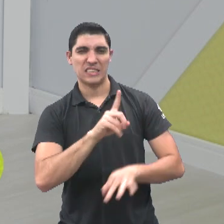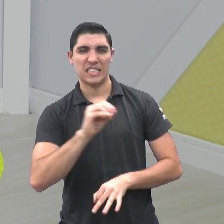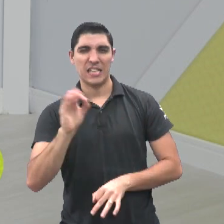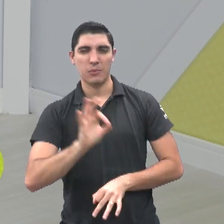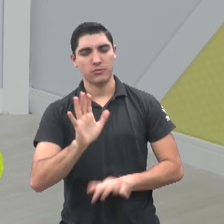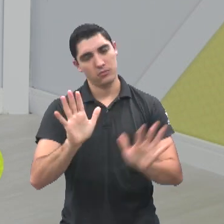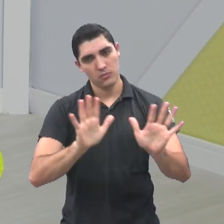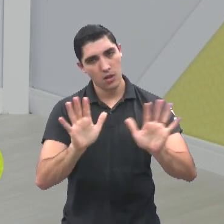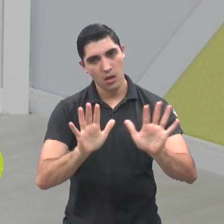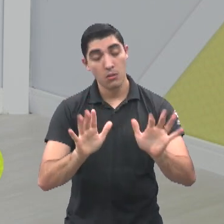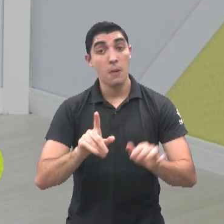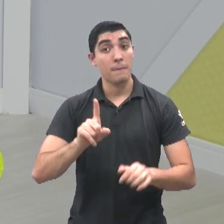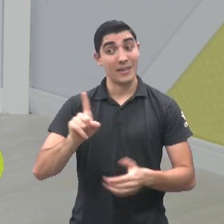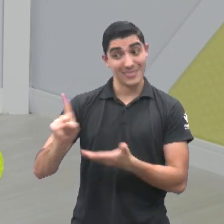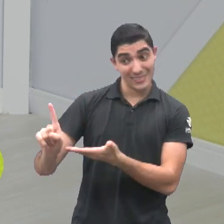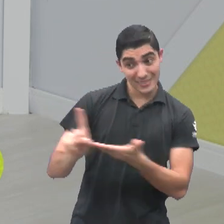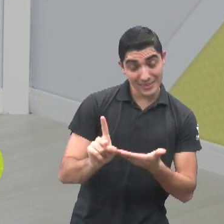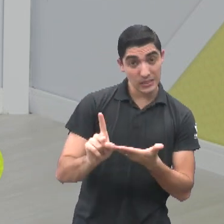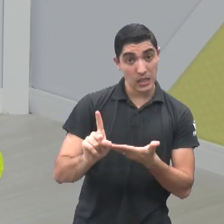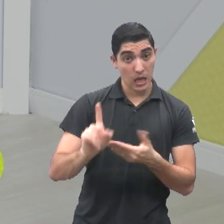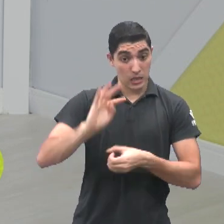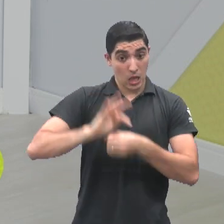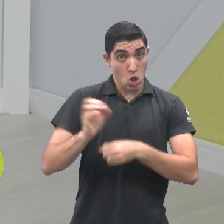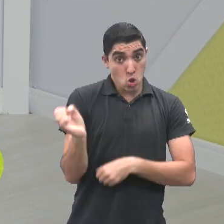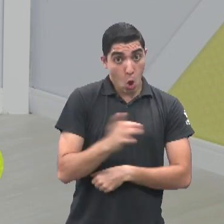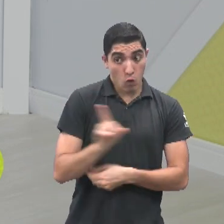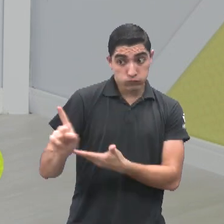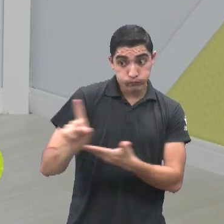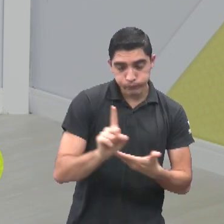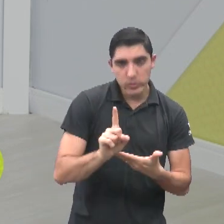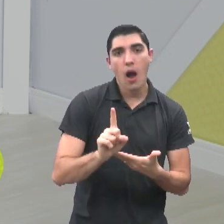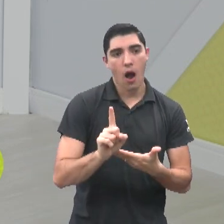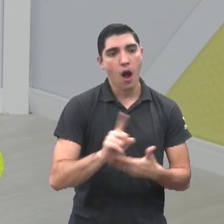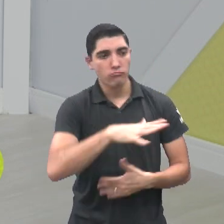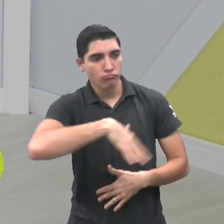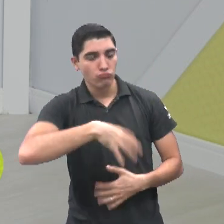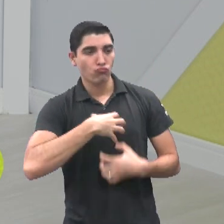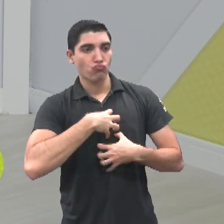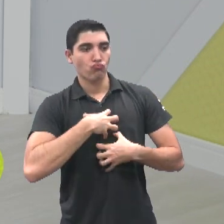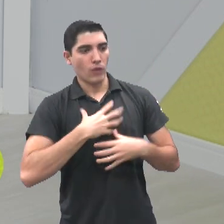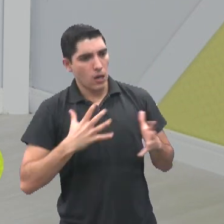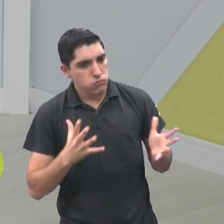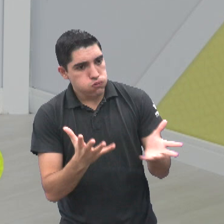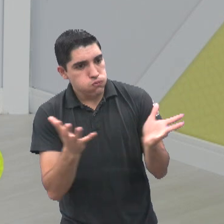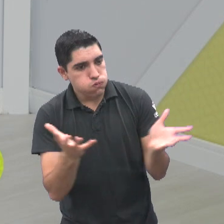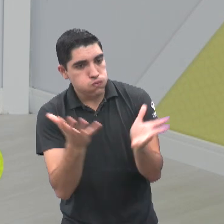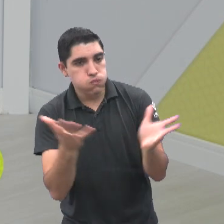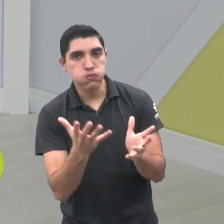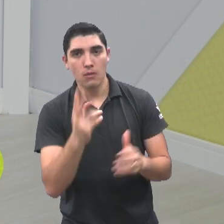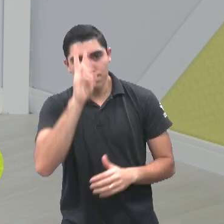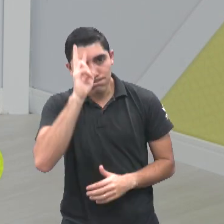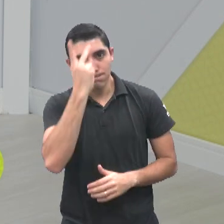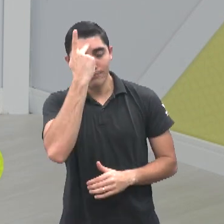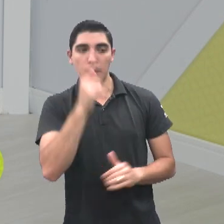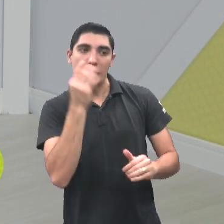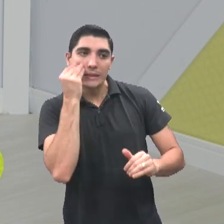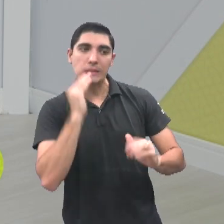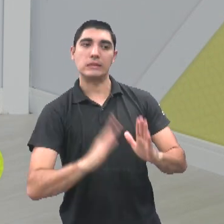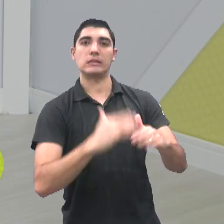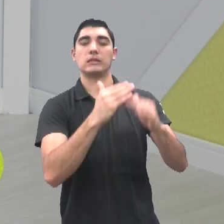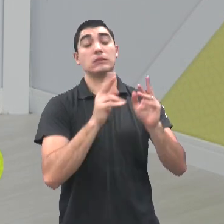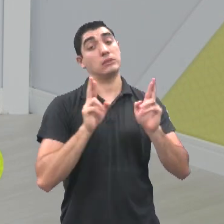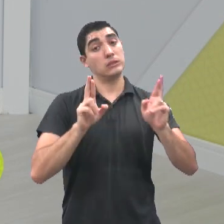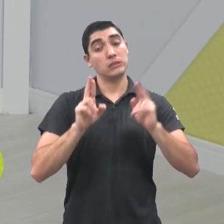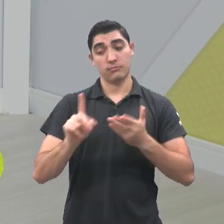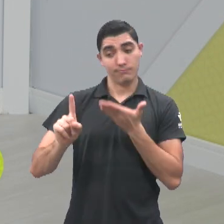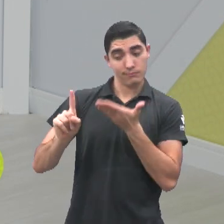chegada de um novo técnico sempre traz novos ares e que o time comece a engrenar, pelo menos lastro o Paulo Roberto tem, e a gente espera que ele consiga